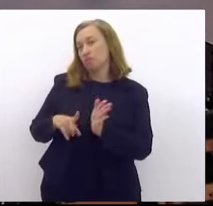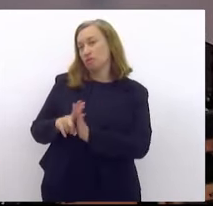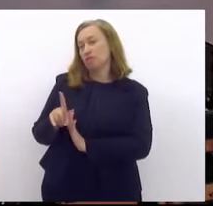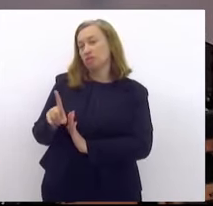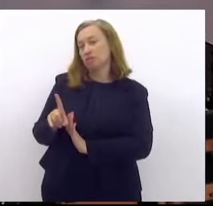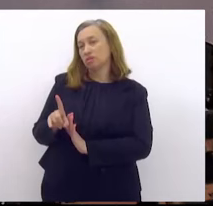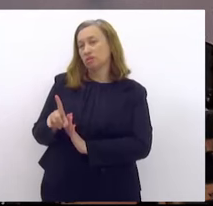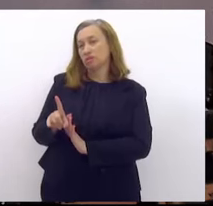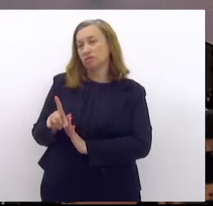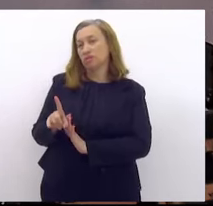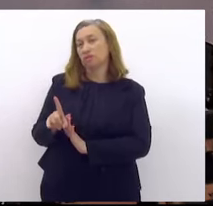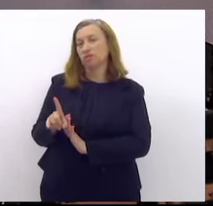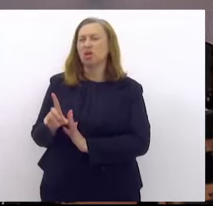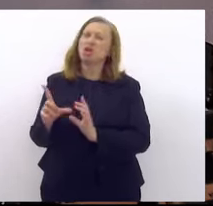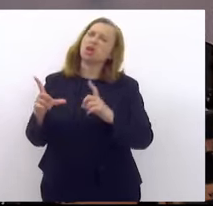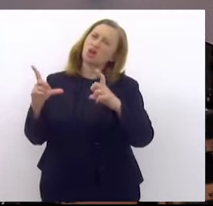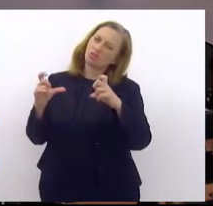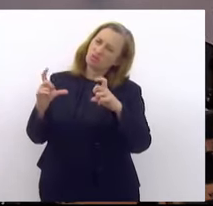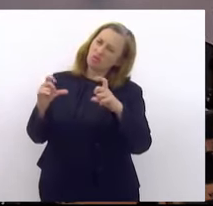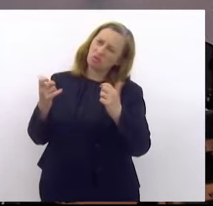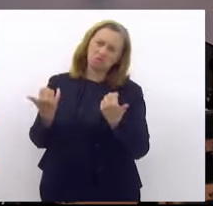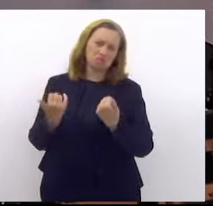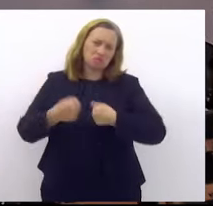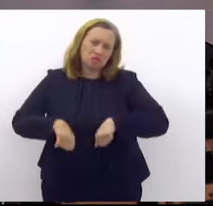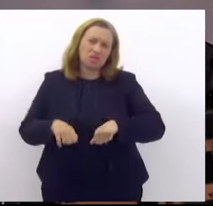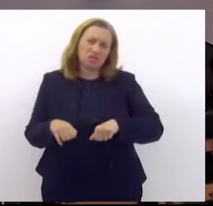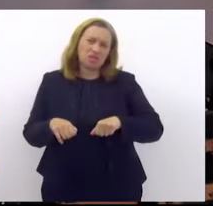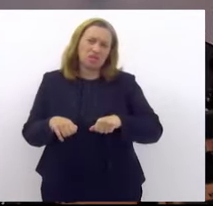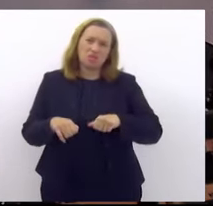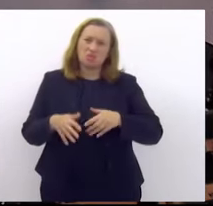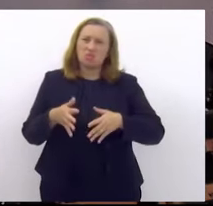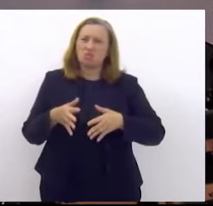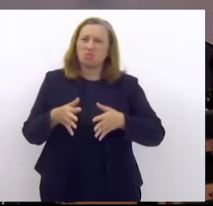ali. Não, mas tirar foto não precisa barulho, né?